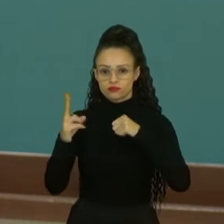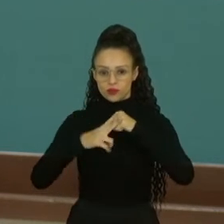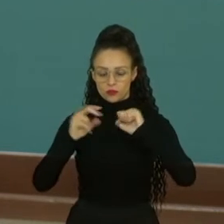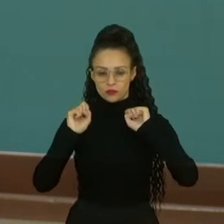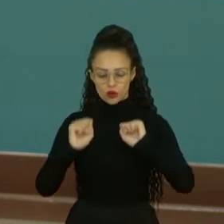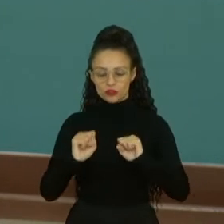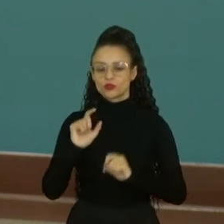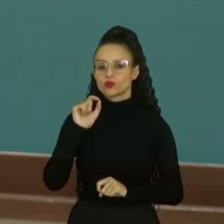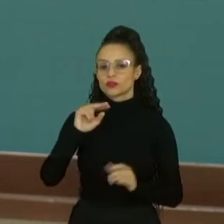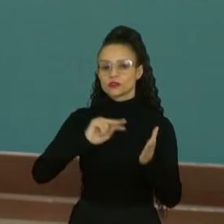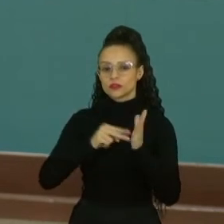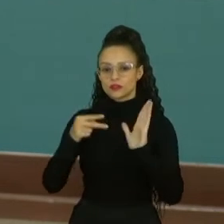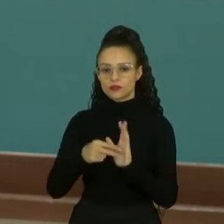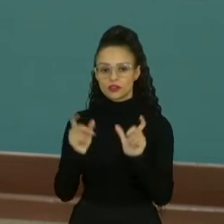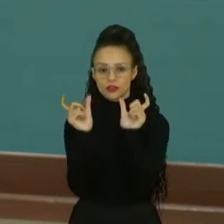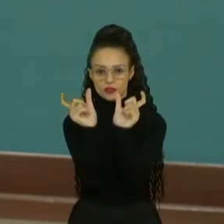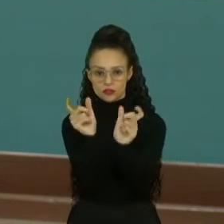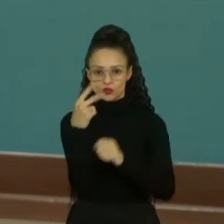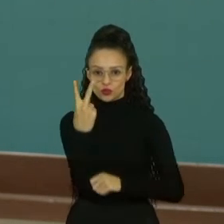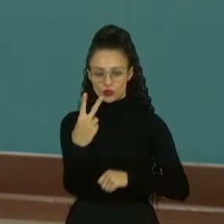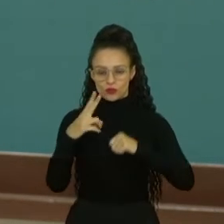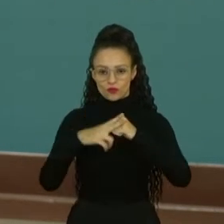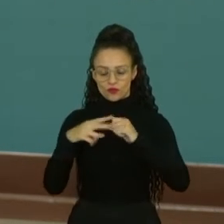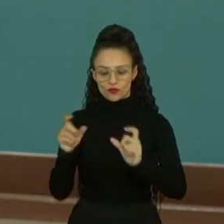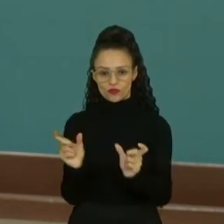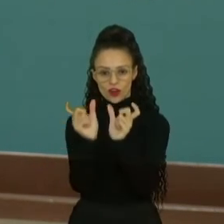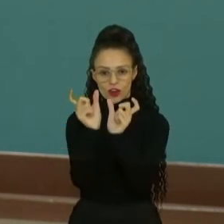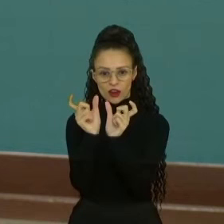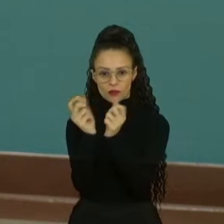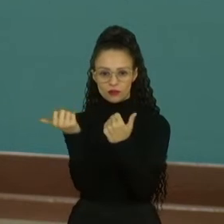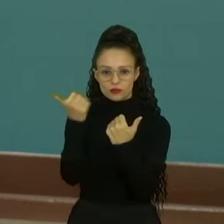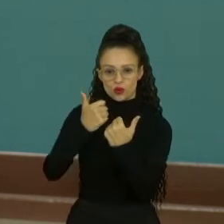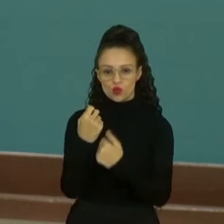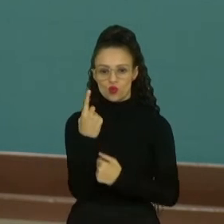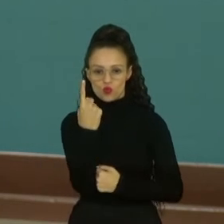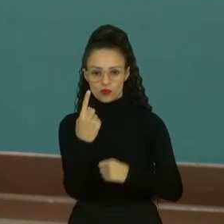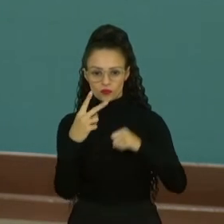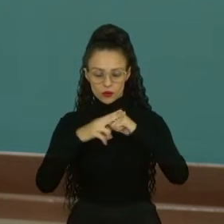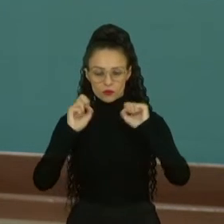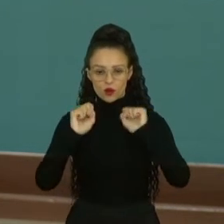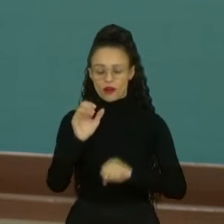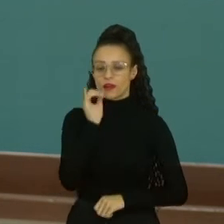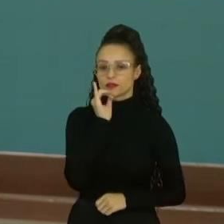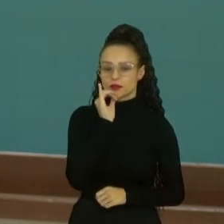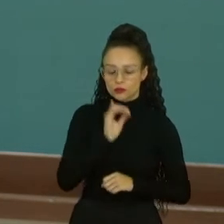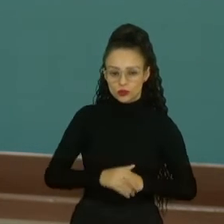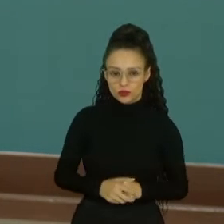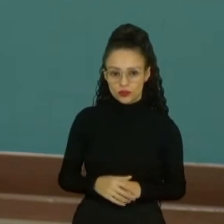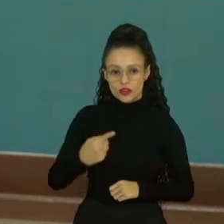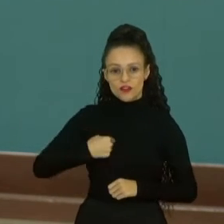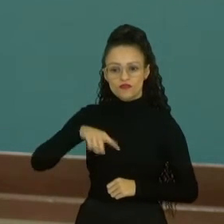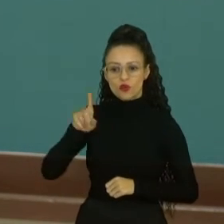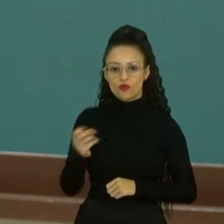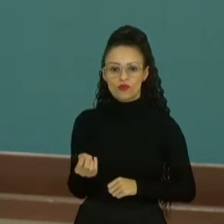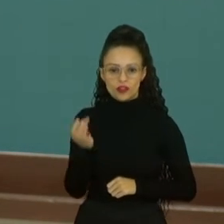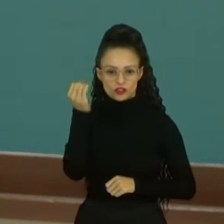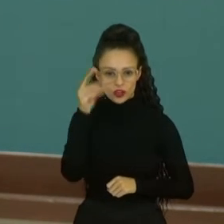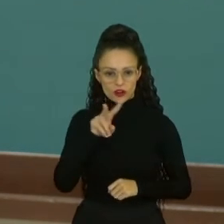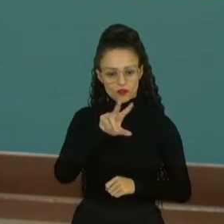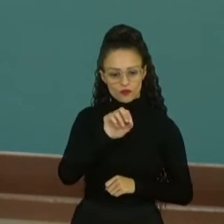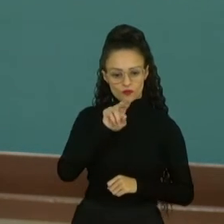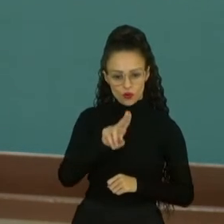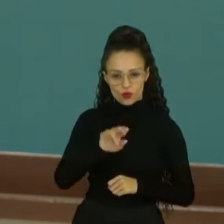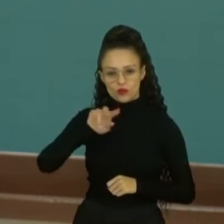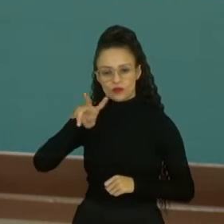É quando eu tenho 2 verbos fazendo a função de um único verbo. Por exemplo, vou viajar.